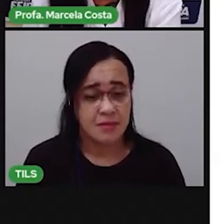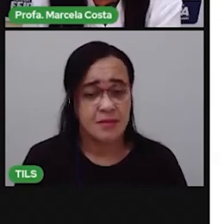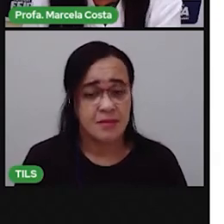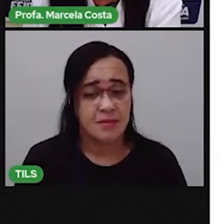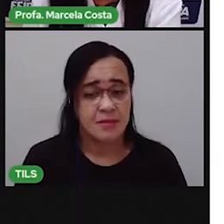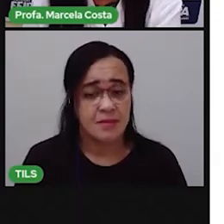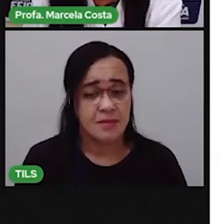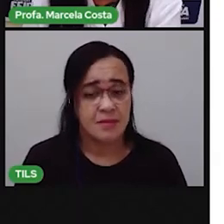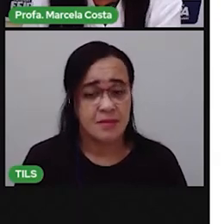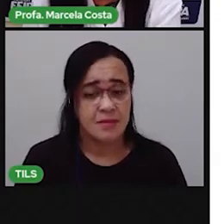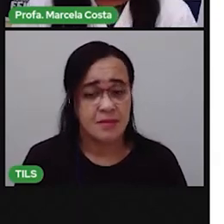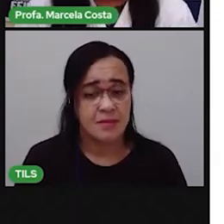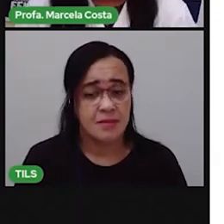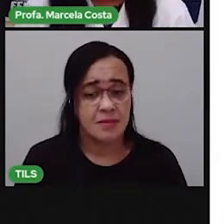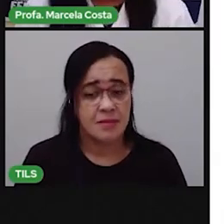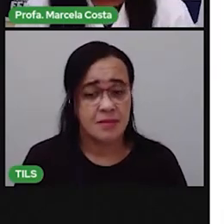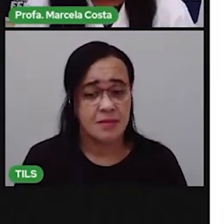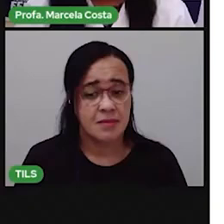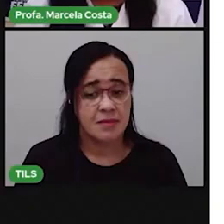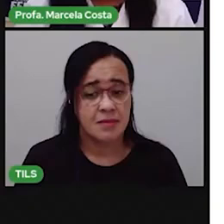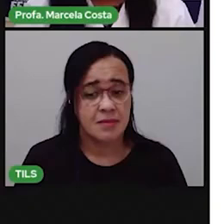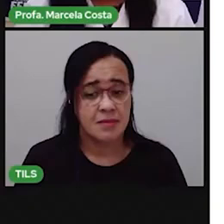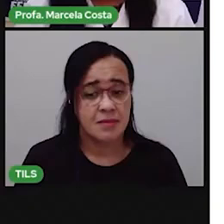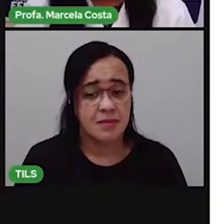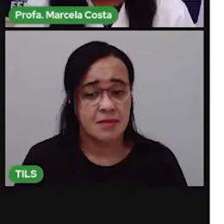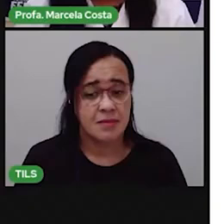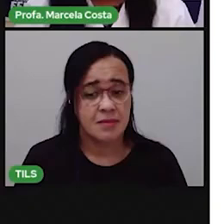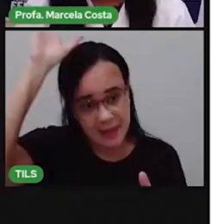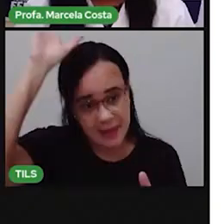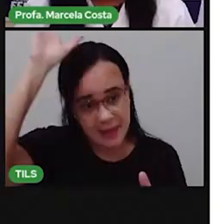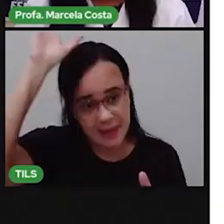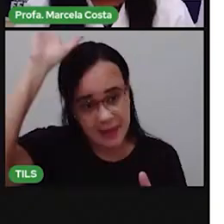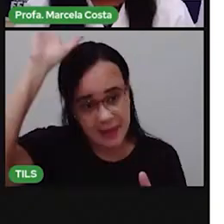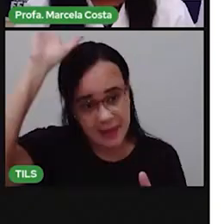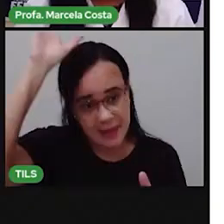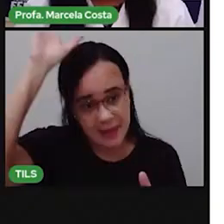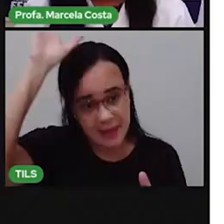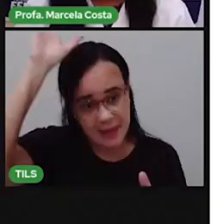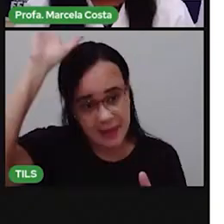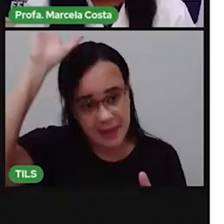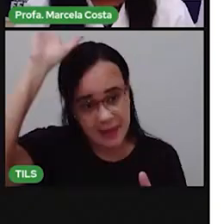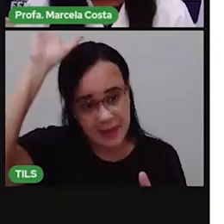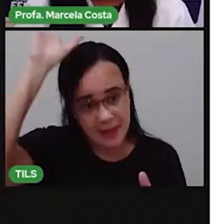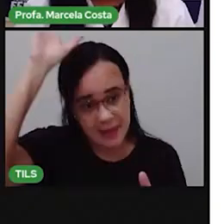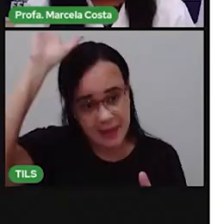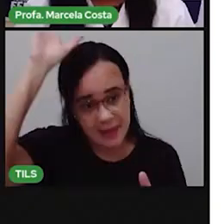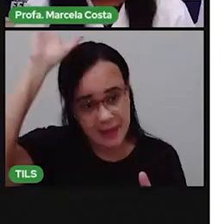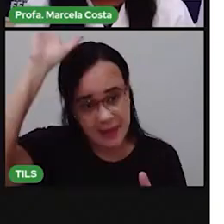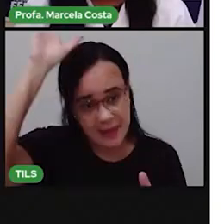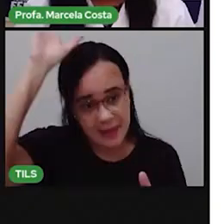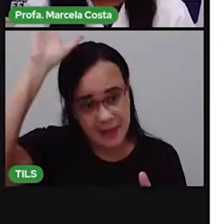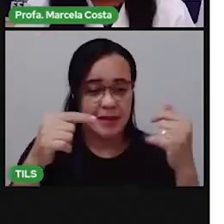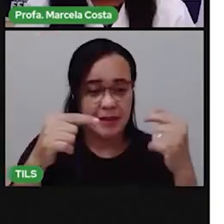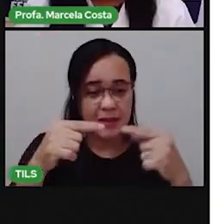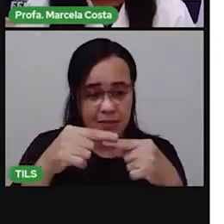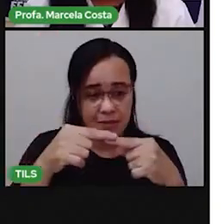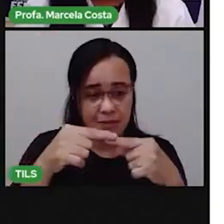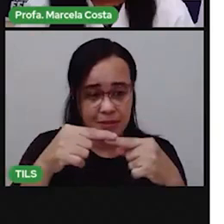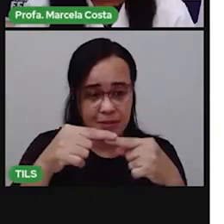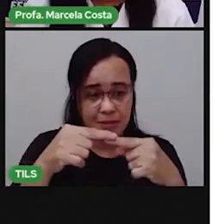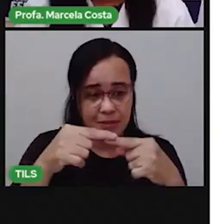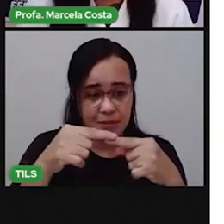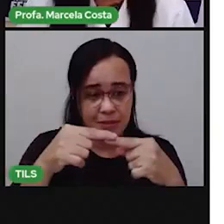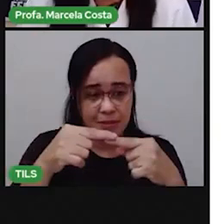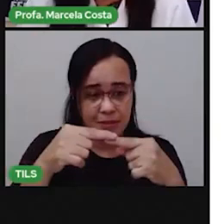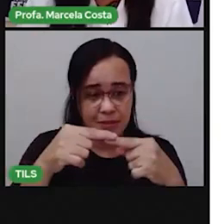Vizinha. Ó, galinha, vizinha. Unha, né? O final